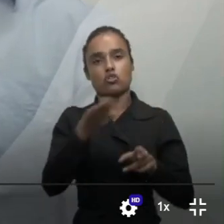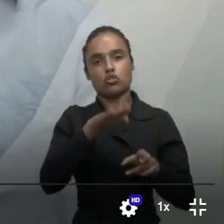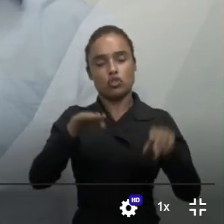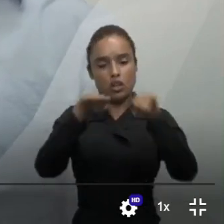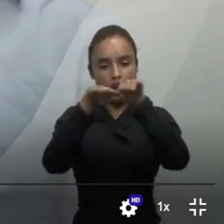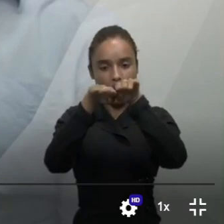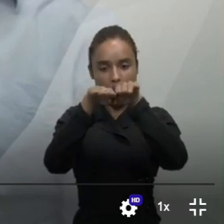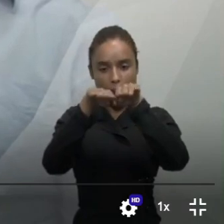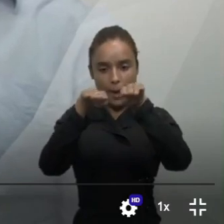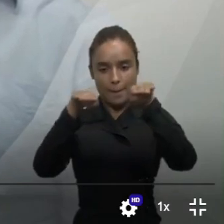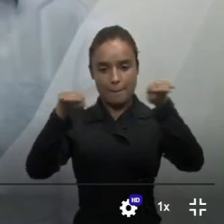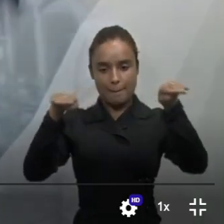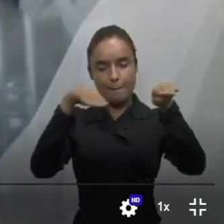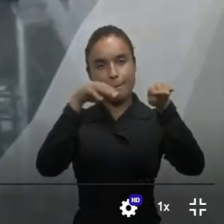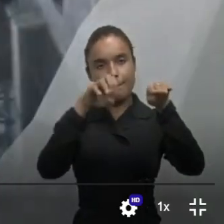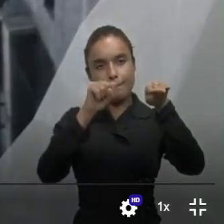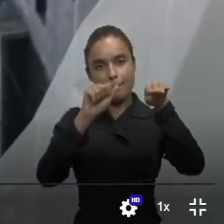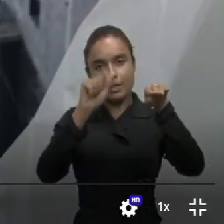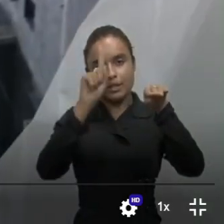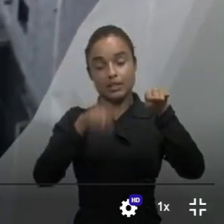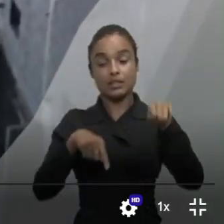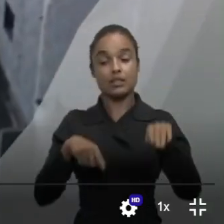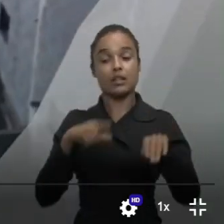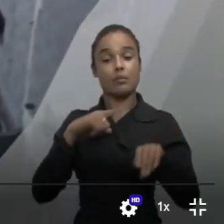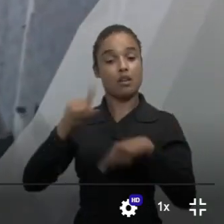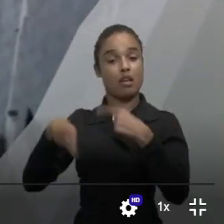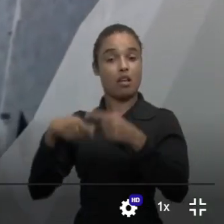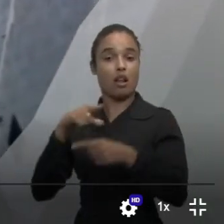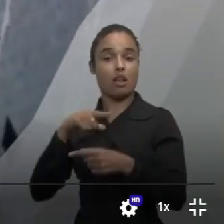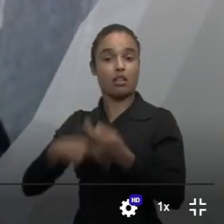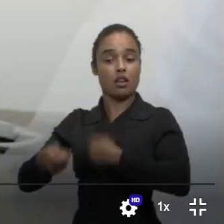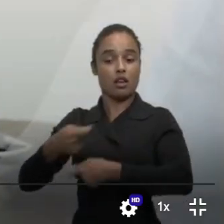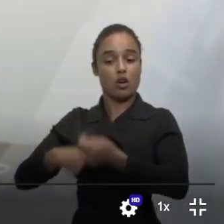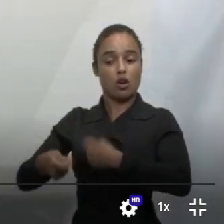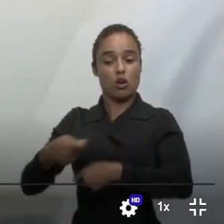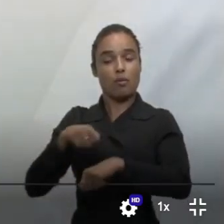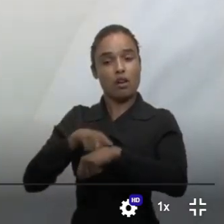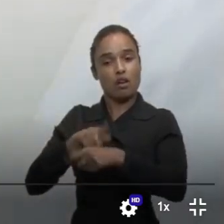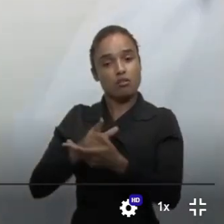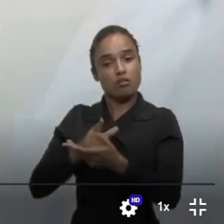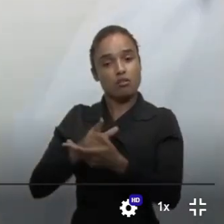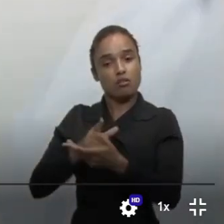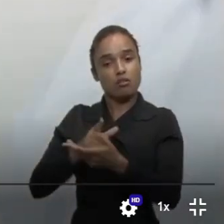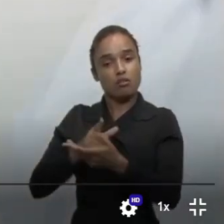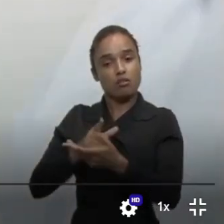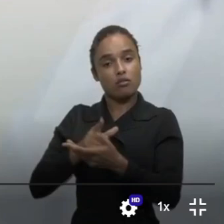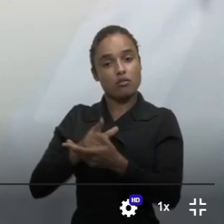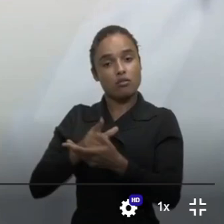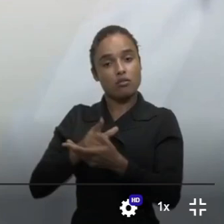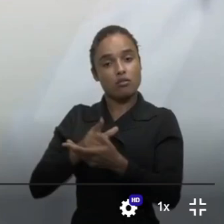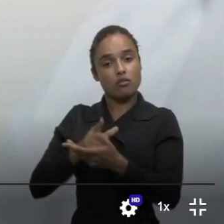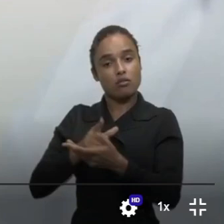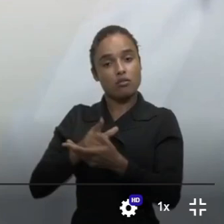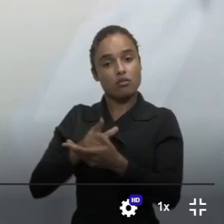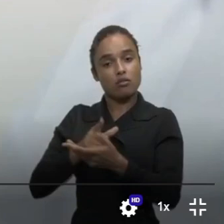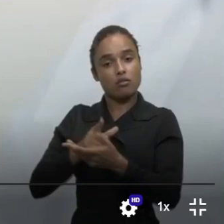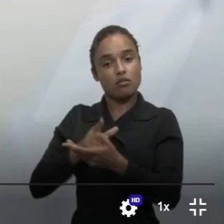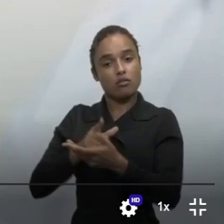colaborante, trazendo economia para essa obra. E no fim, é sempre válido lembrar que as medidas do projeto